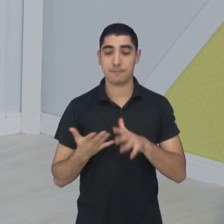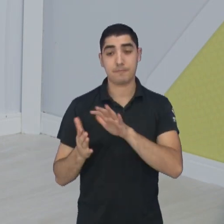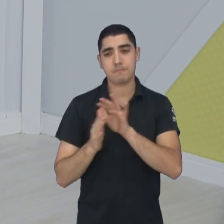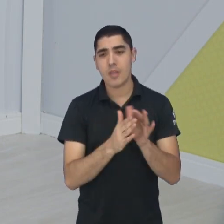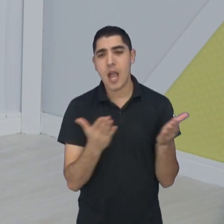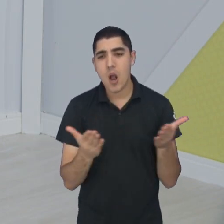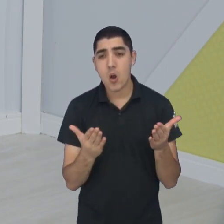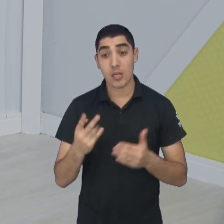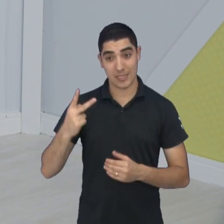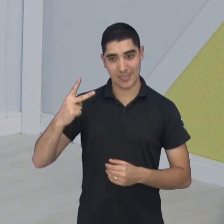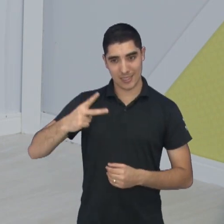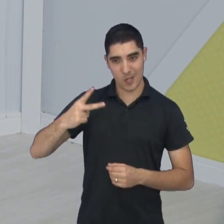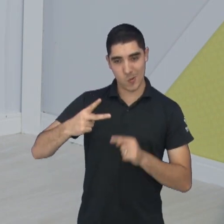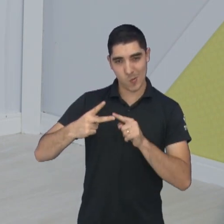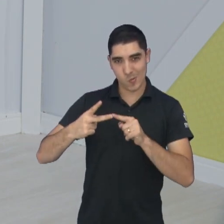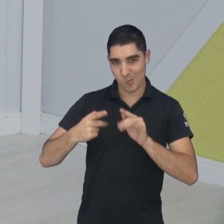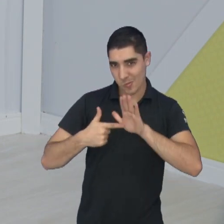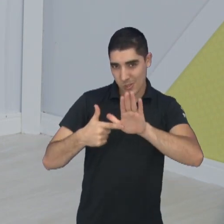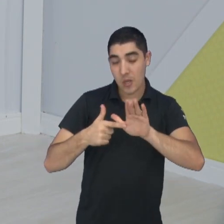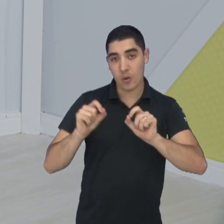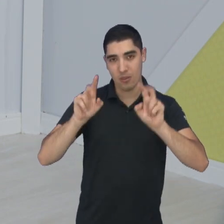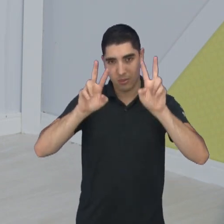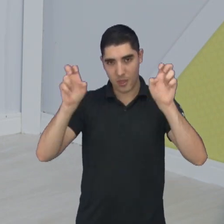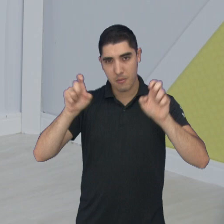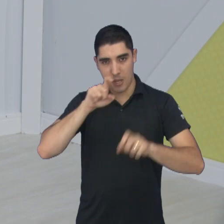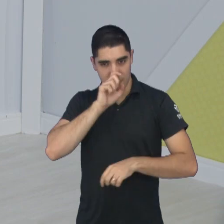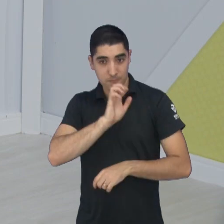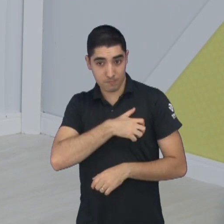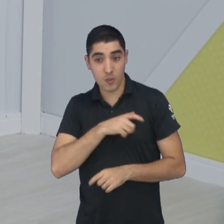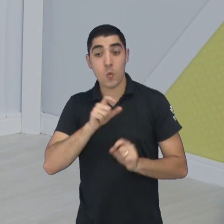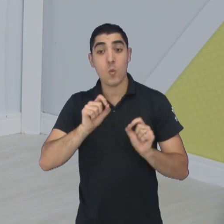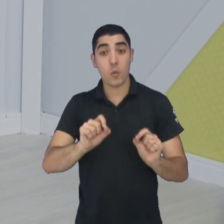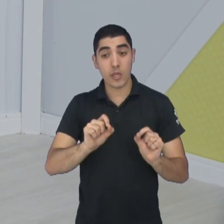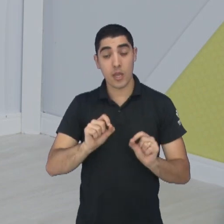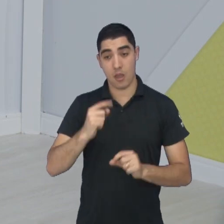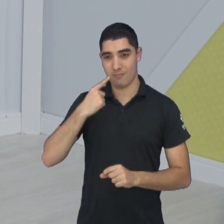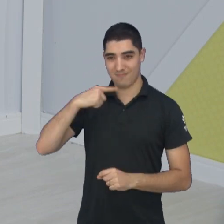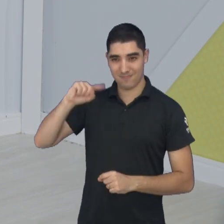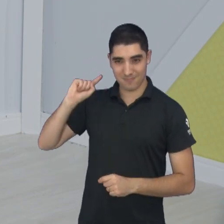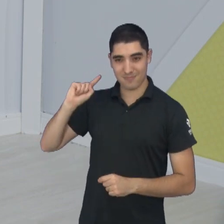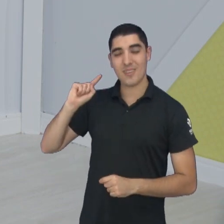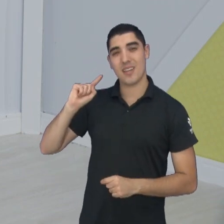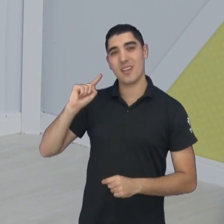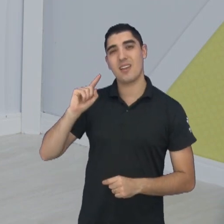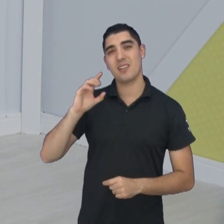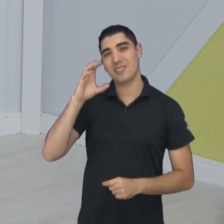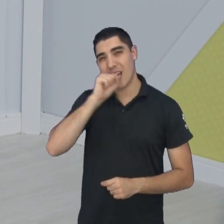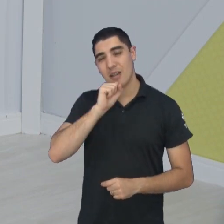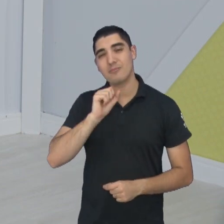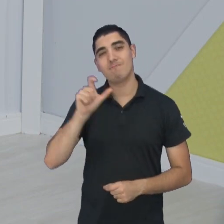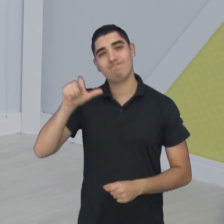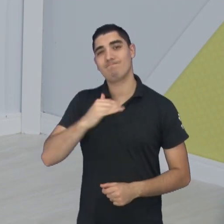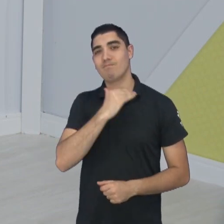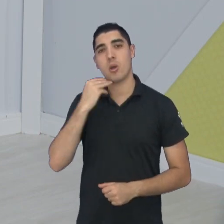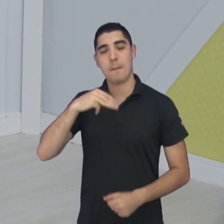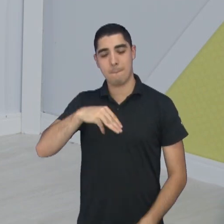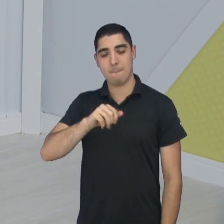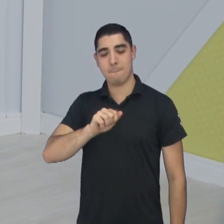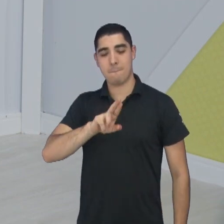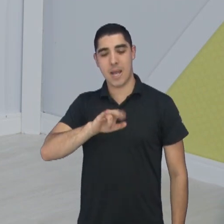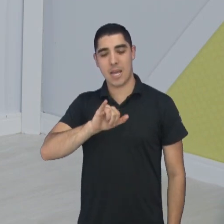segundo bloco, ainda no assunto São José, tem a ver com o São José, é que também nesse final de semana nós perdemos aí Mário Jorge Lobo